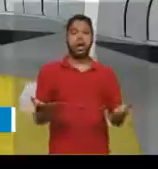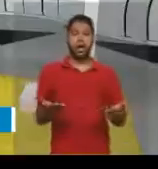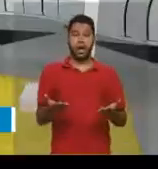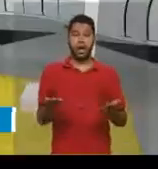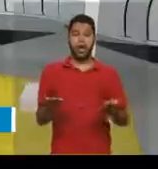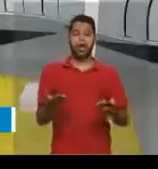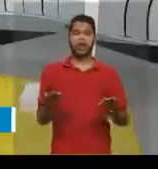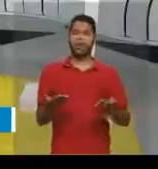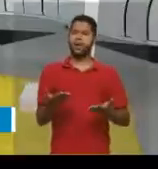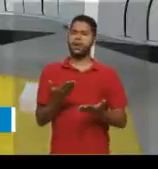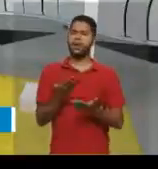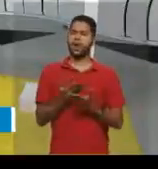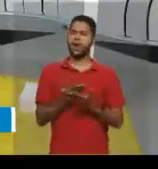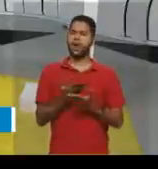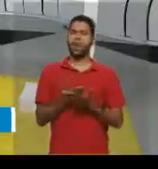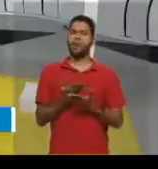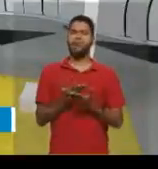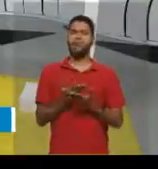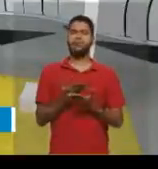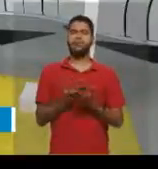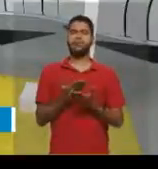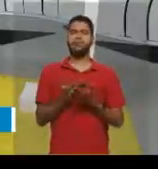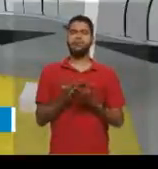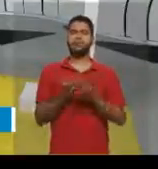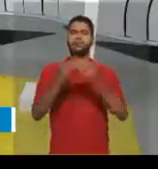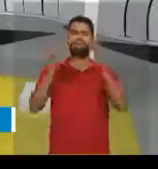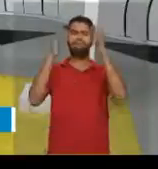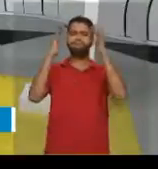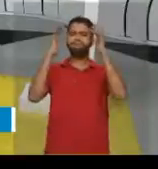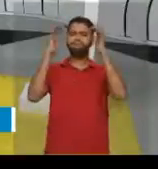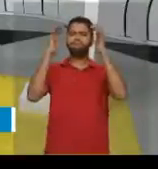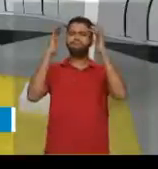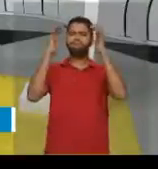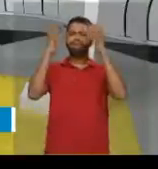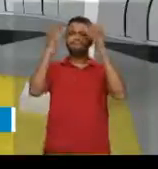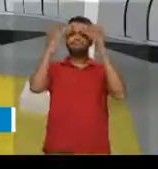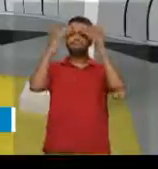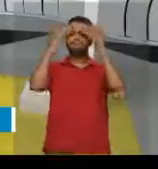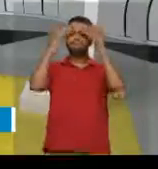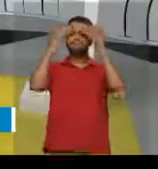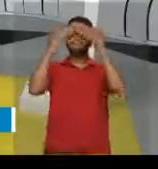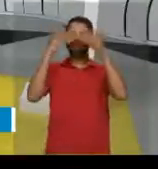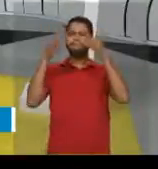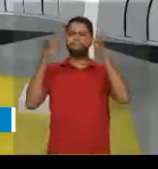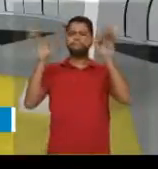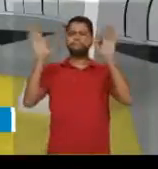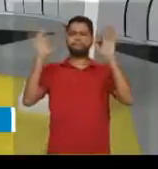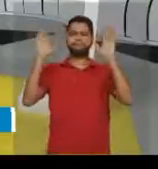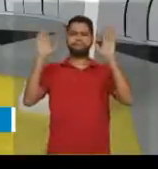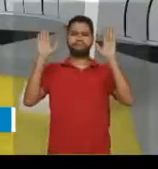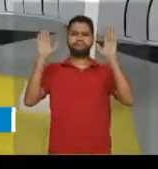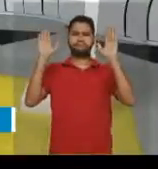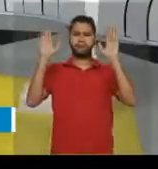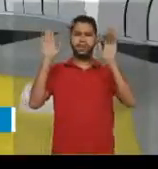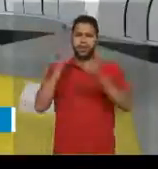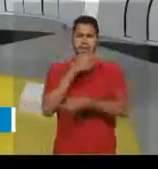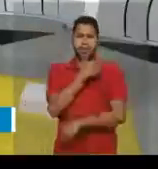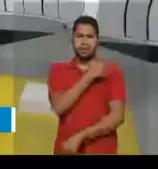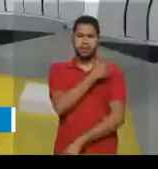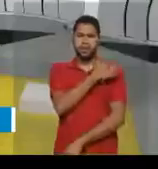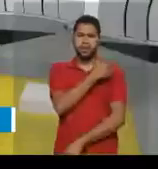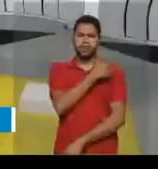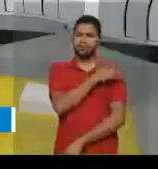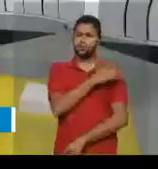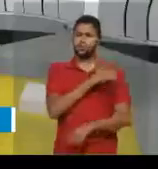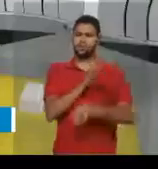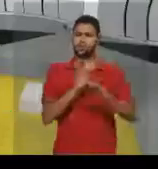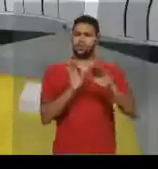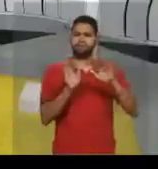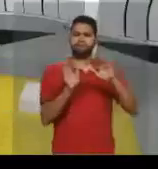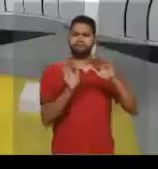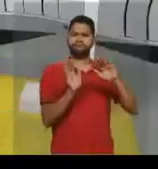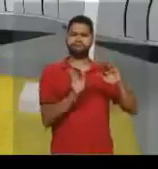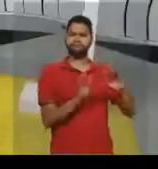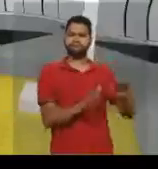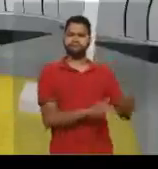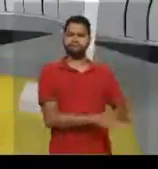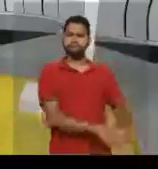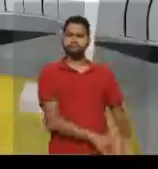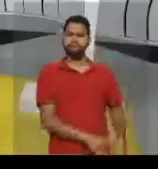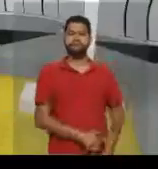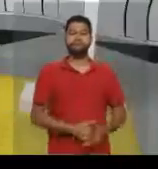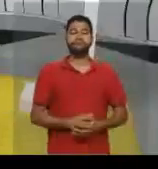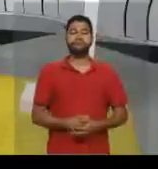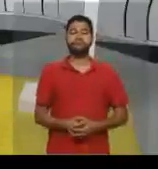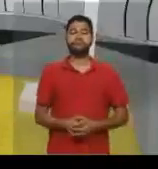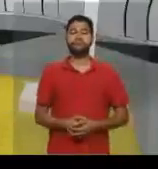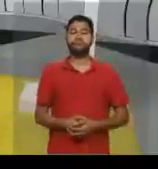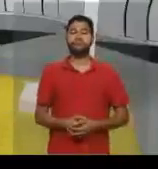nessa aula com a mente aberta, sem preconceitos